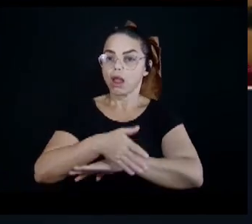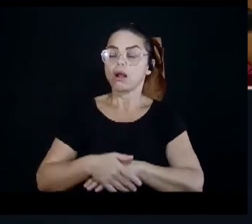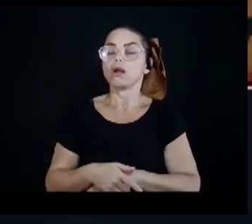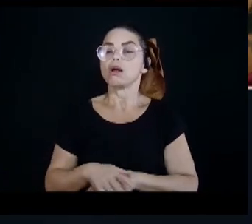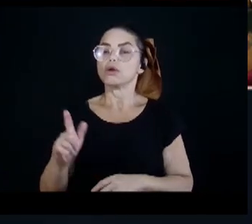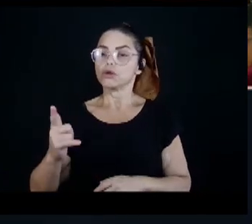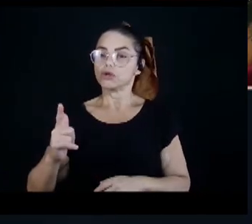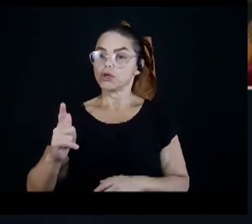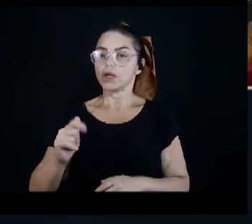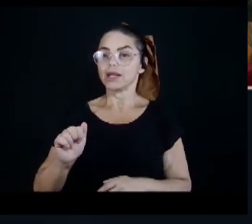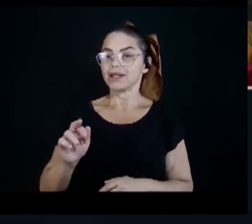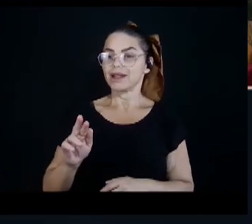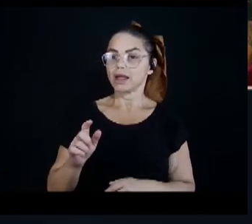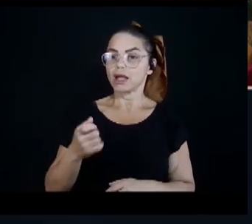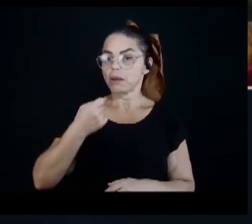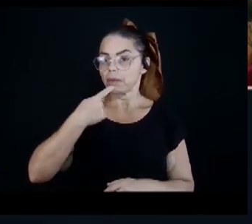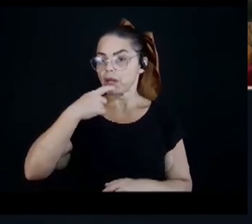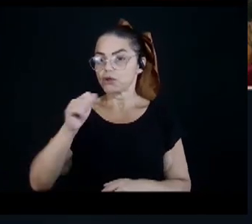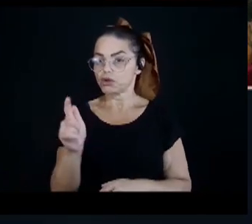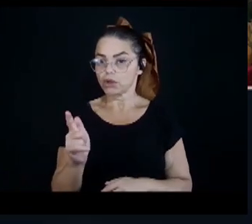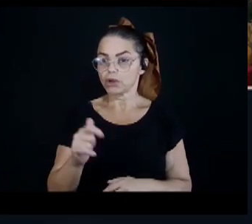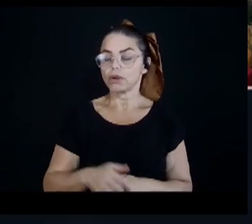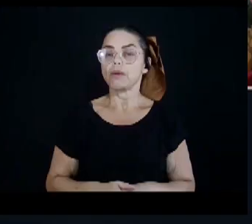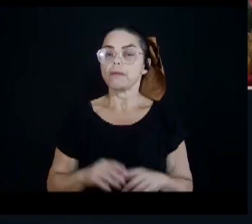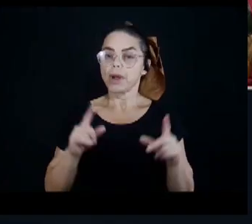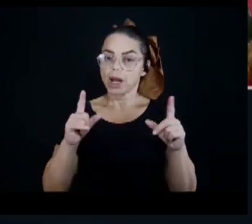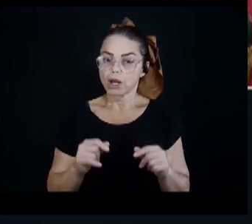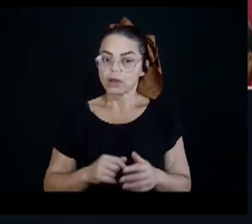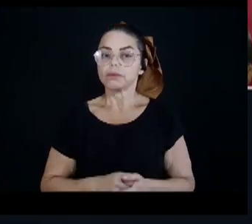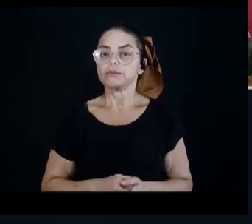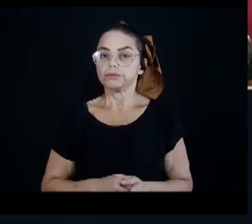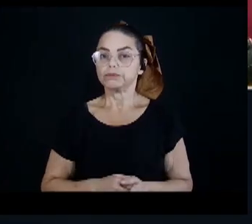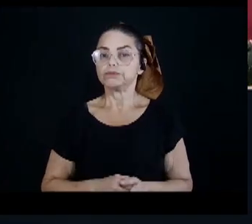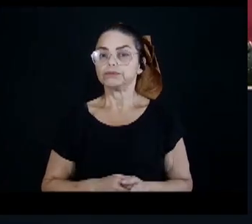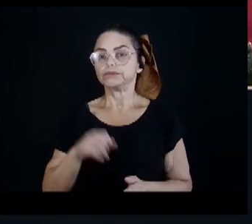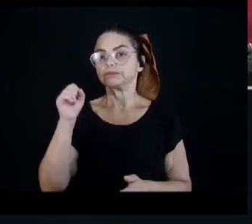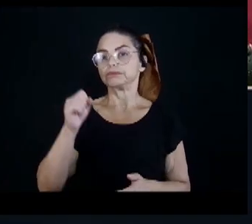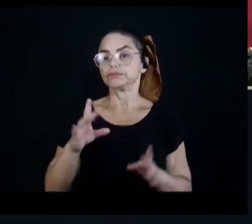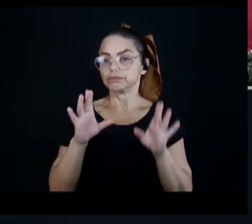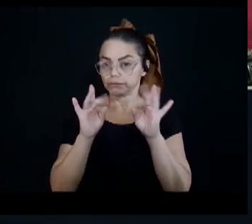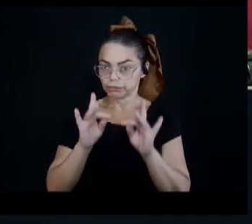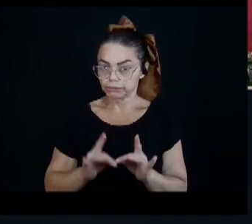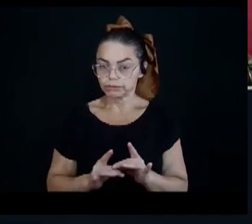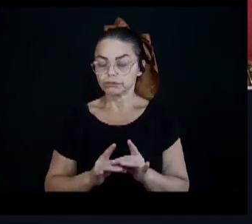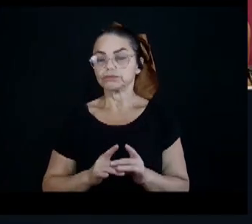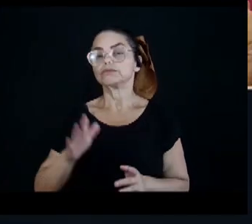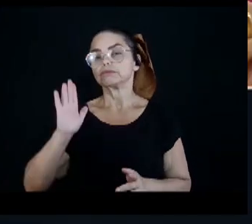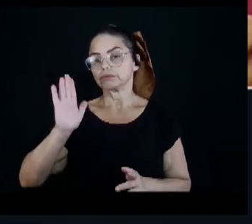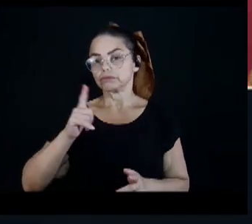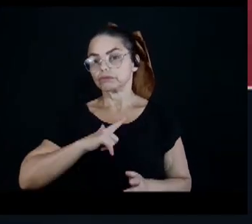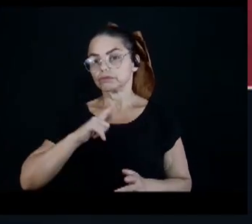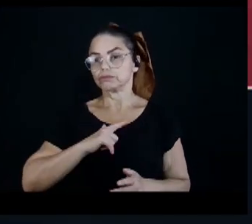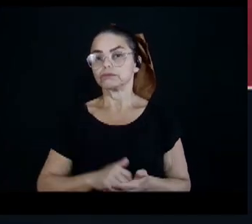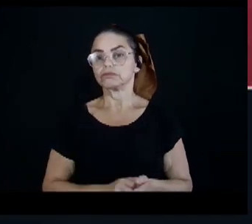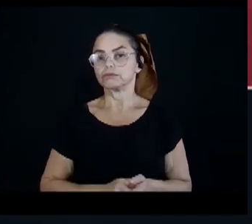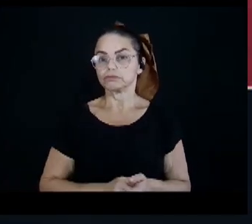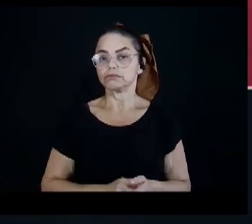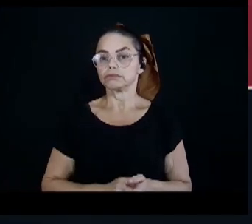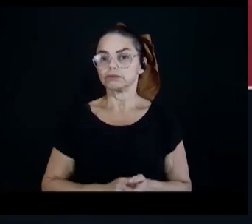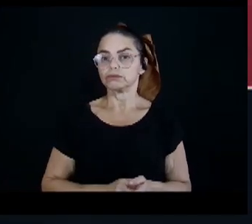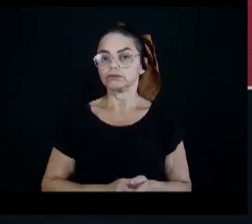Baratear também. Pode falar, Aldo. E detalhe, tá? Já existe o Rybelsus, que é o